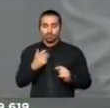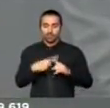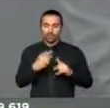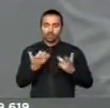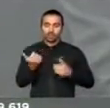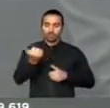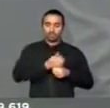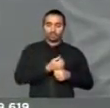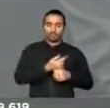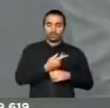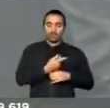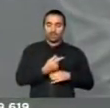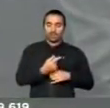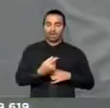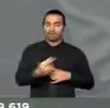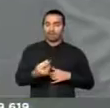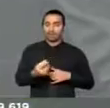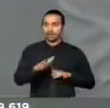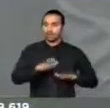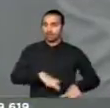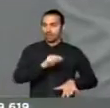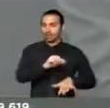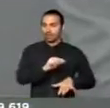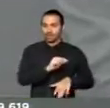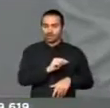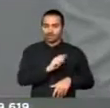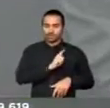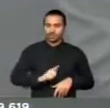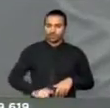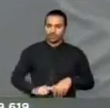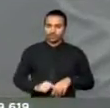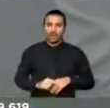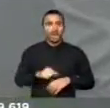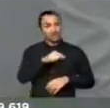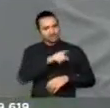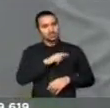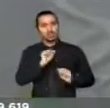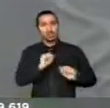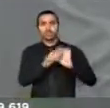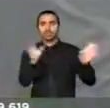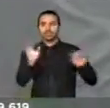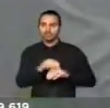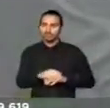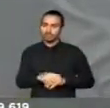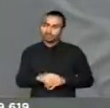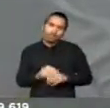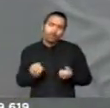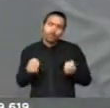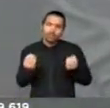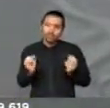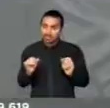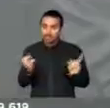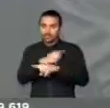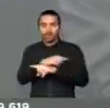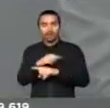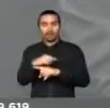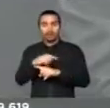é legítimo, é legal, não é golpe. Quero ver quando esta matéria chegar no